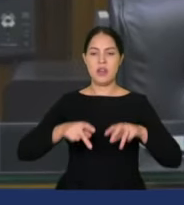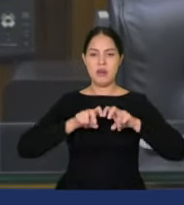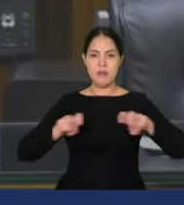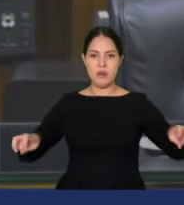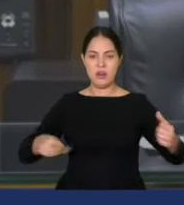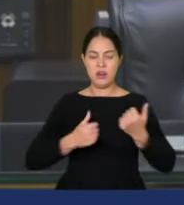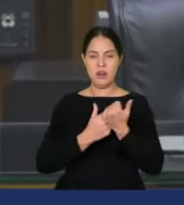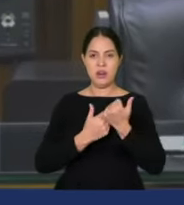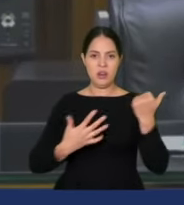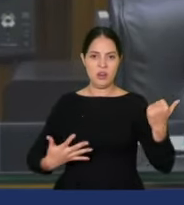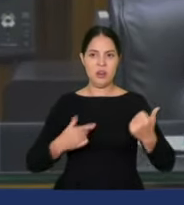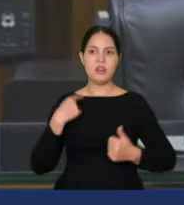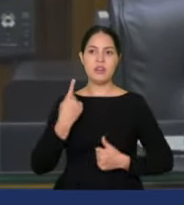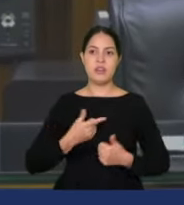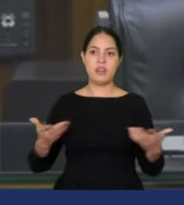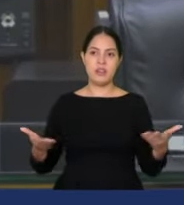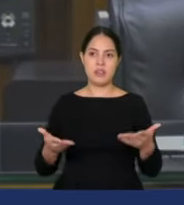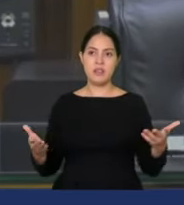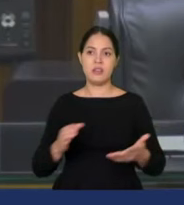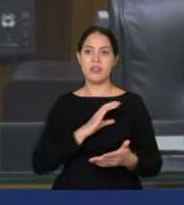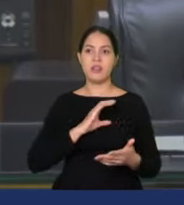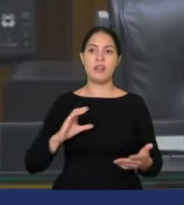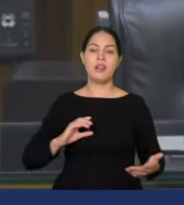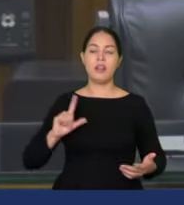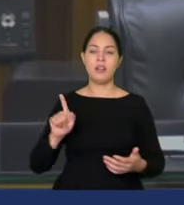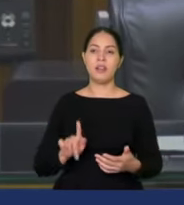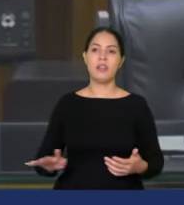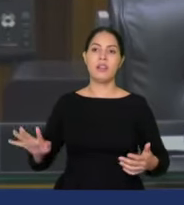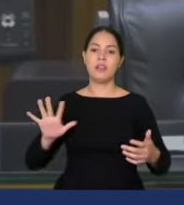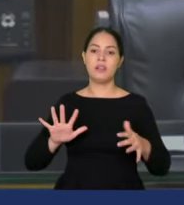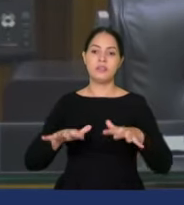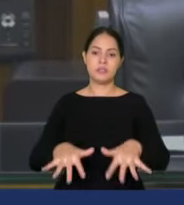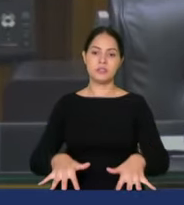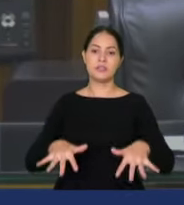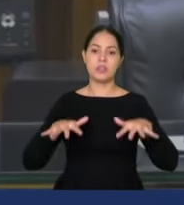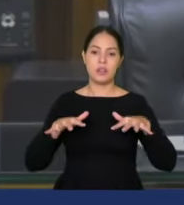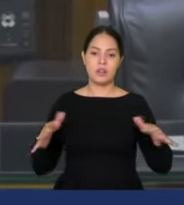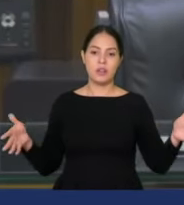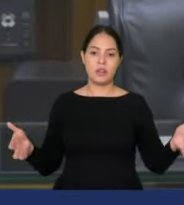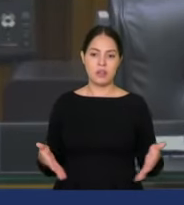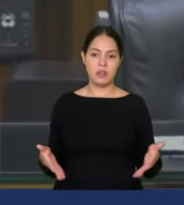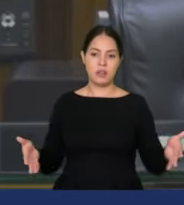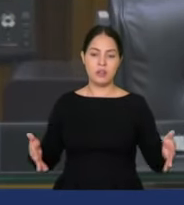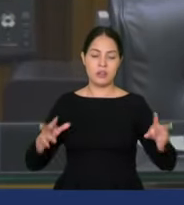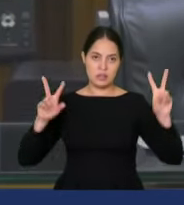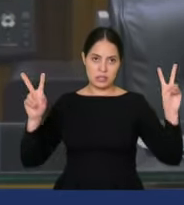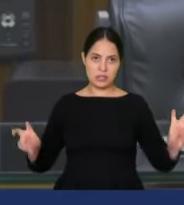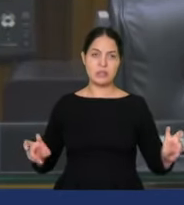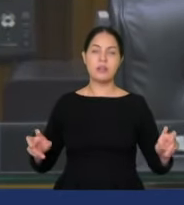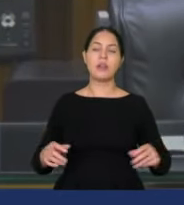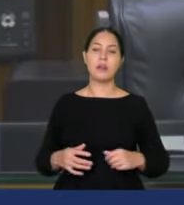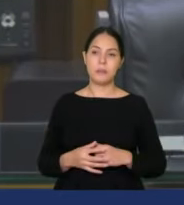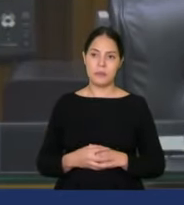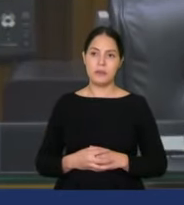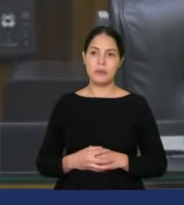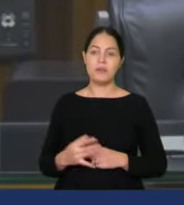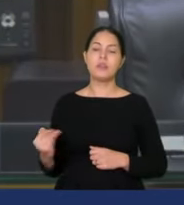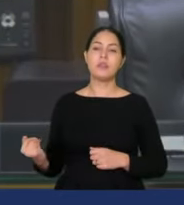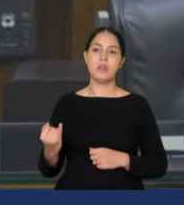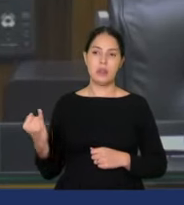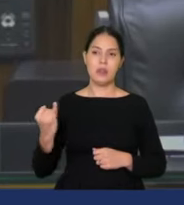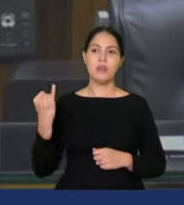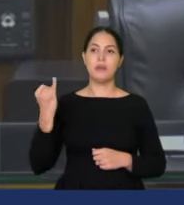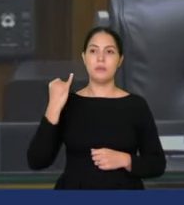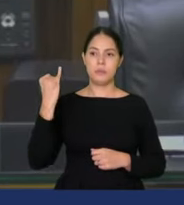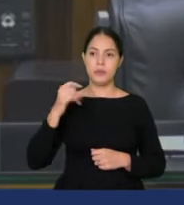para que pudéssemos realizar essa audiência pública com essa temática. Portanto, é importante frisar e agradecer